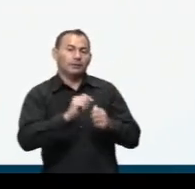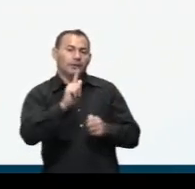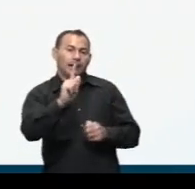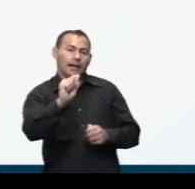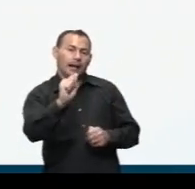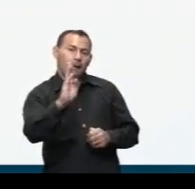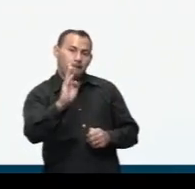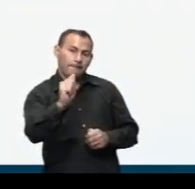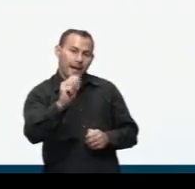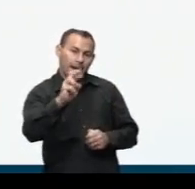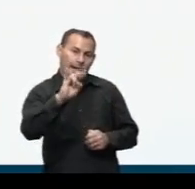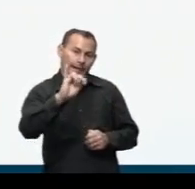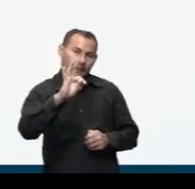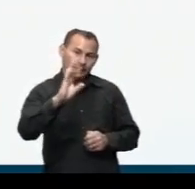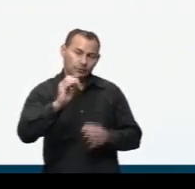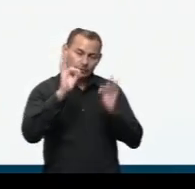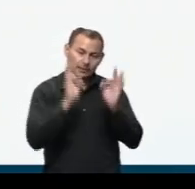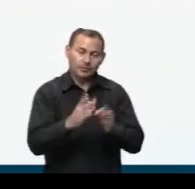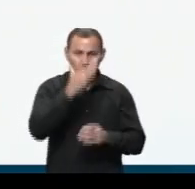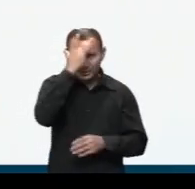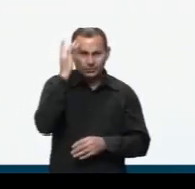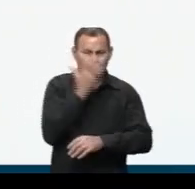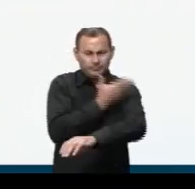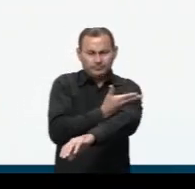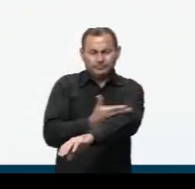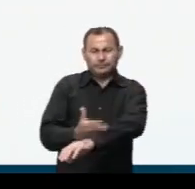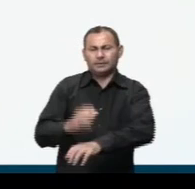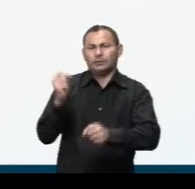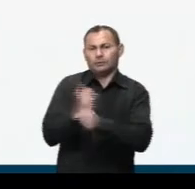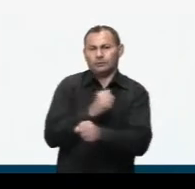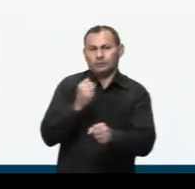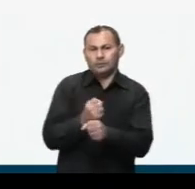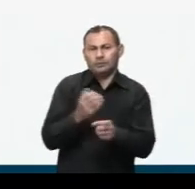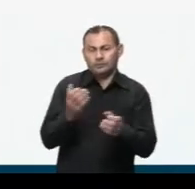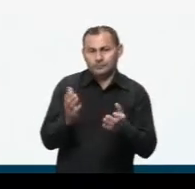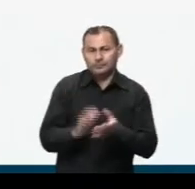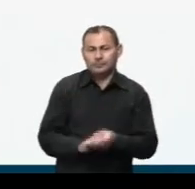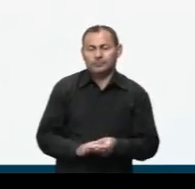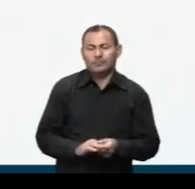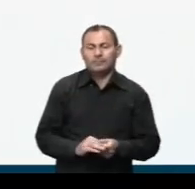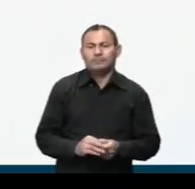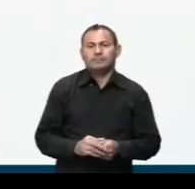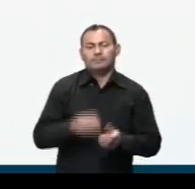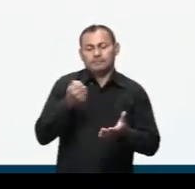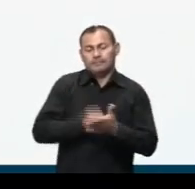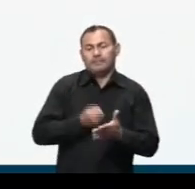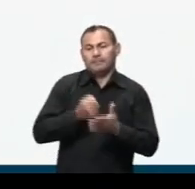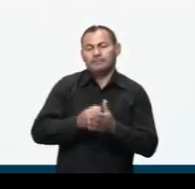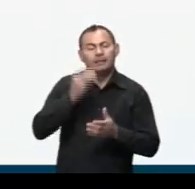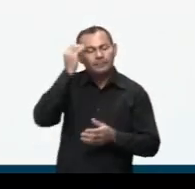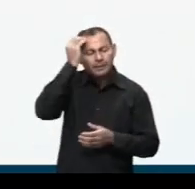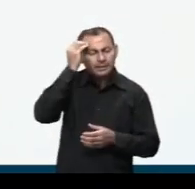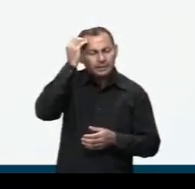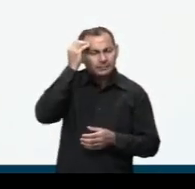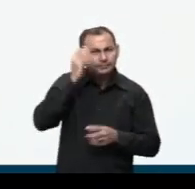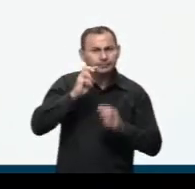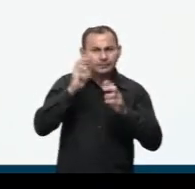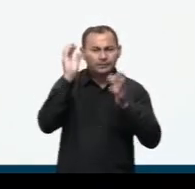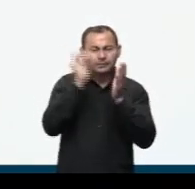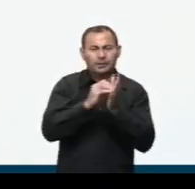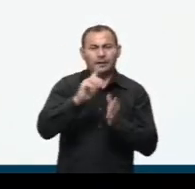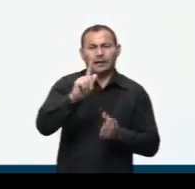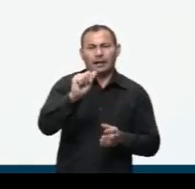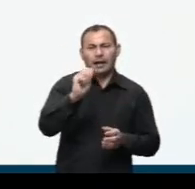gabarito, ok? Pessoal que já está mais acostumado com obra, já deve estar pensando aí, né? Então, eu vou montar